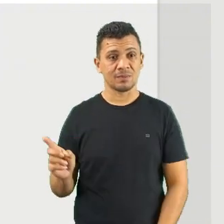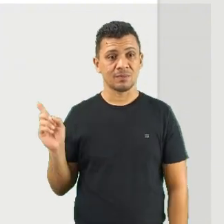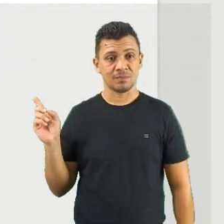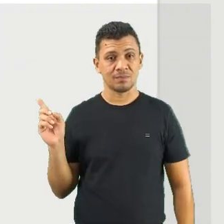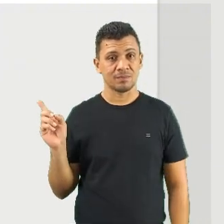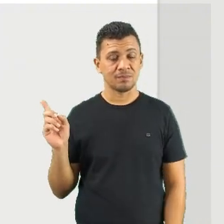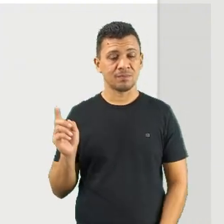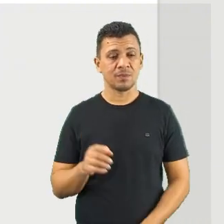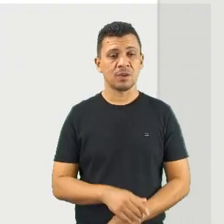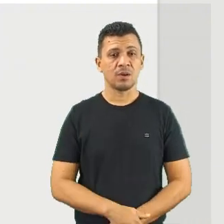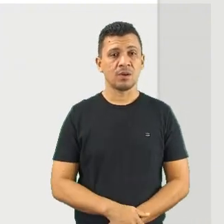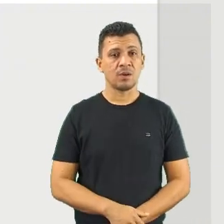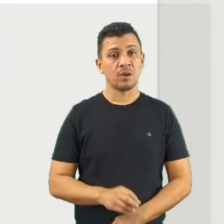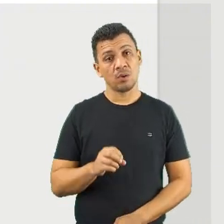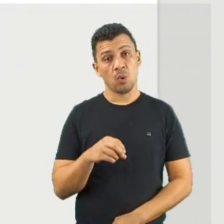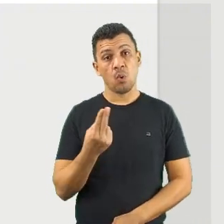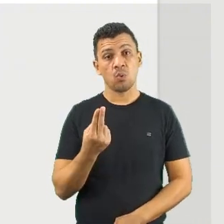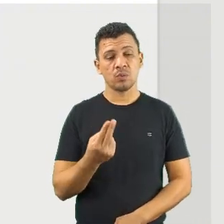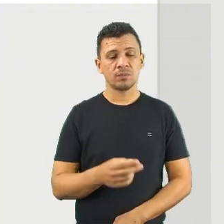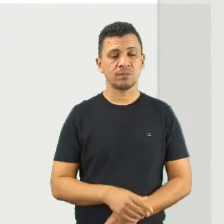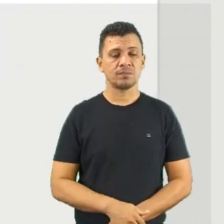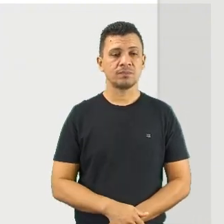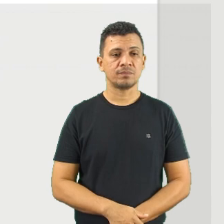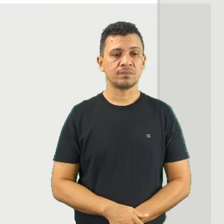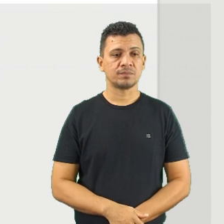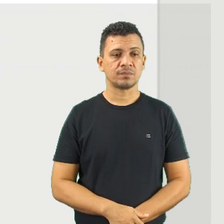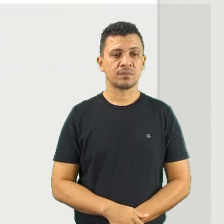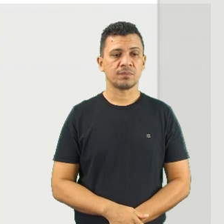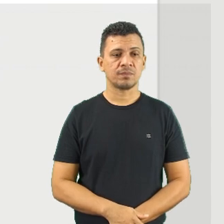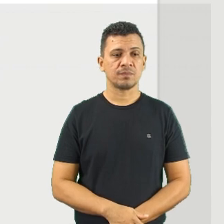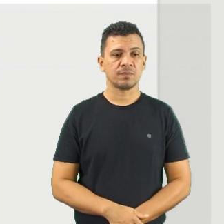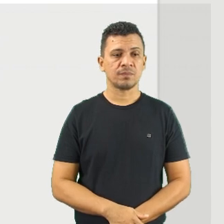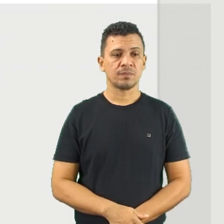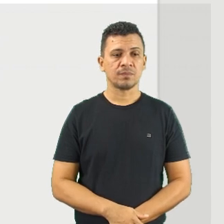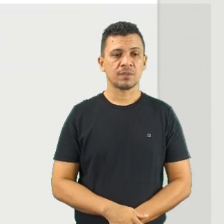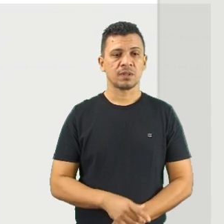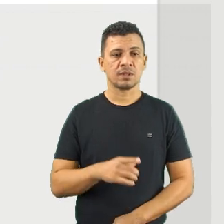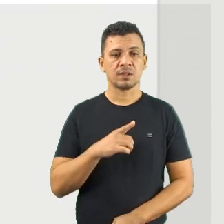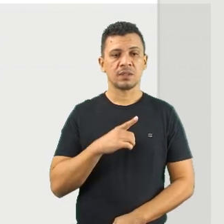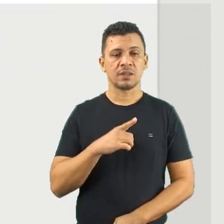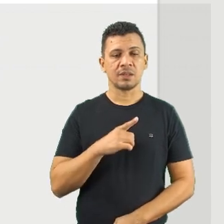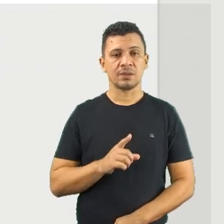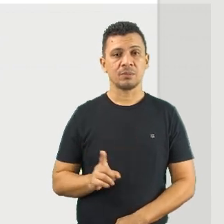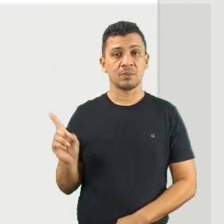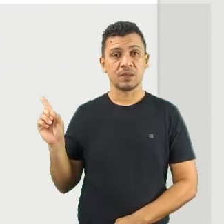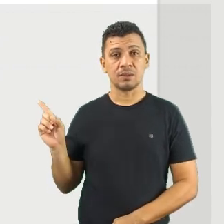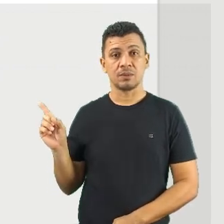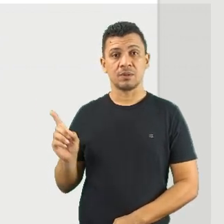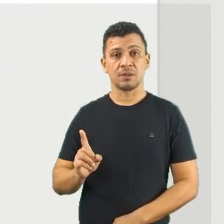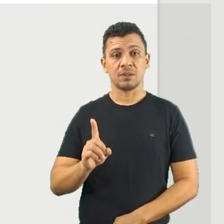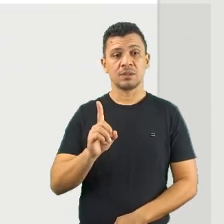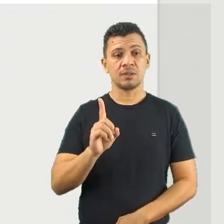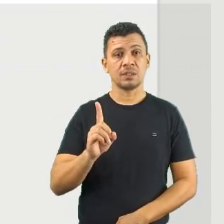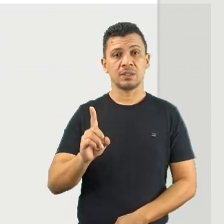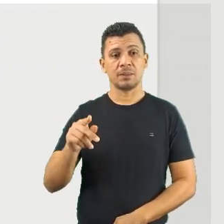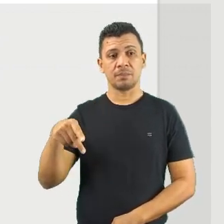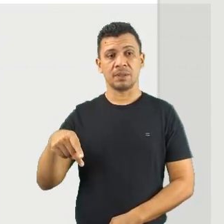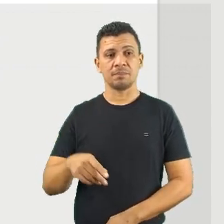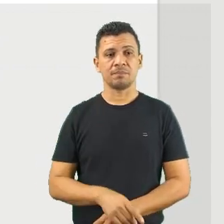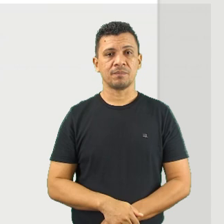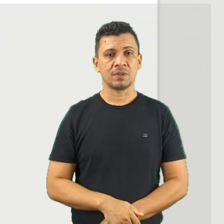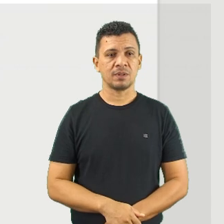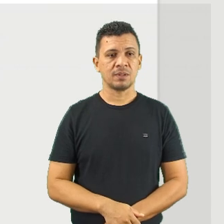Ou em que a gente tem aqui uma DDP, uma